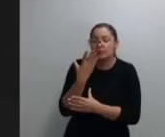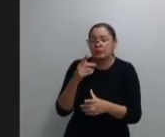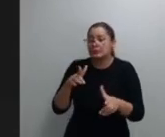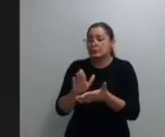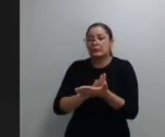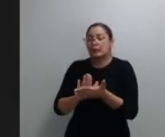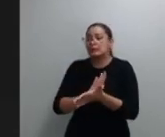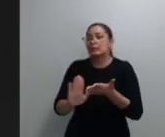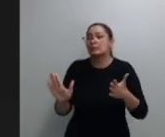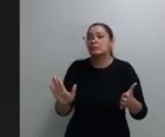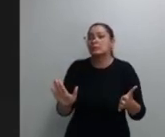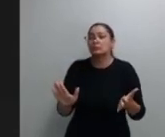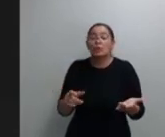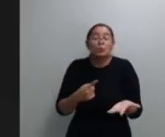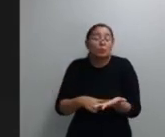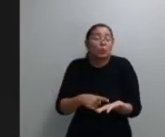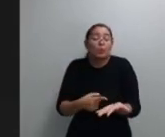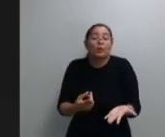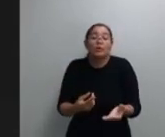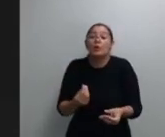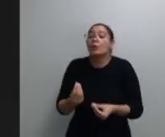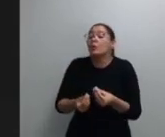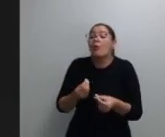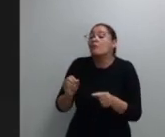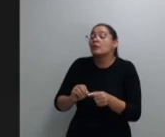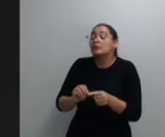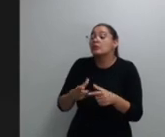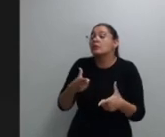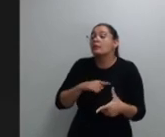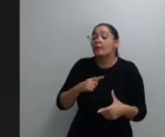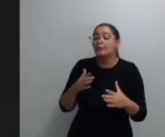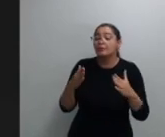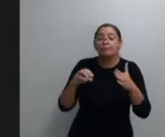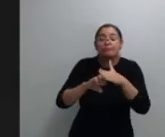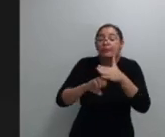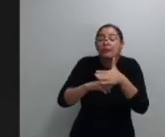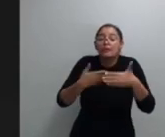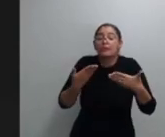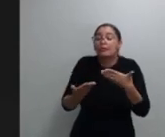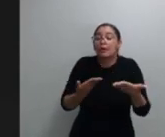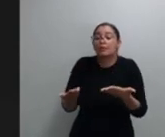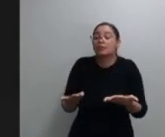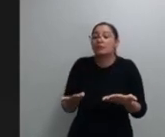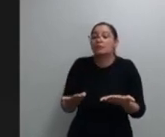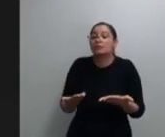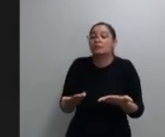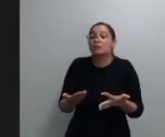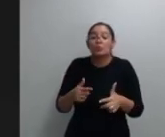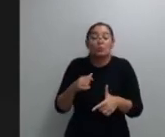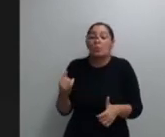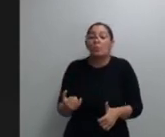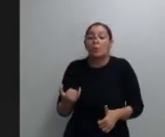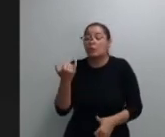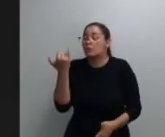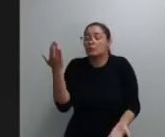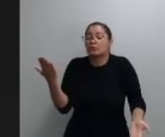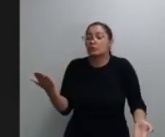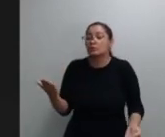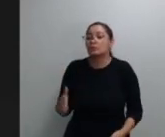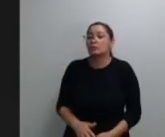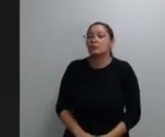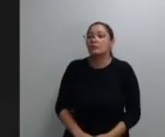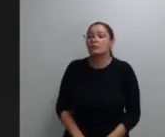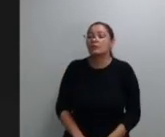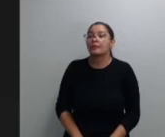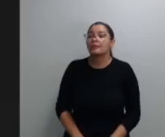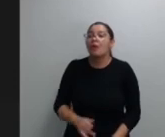não realizamos nada qual é efeito que isso tem para o mercado por mais relevante que seja o mercado ainda que seja um mercado